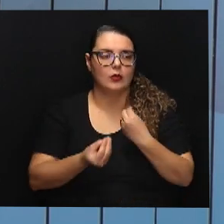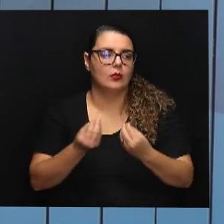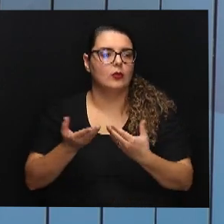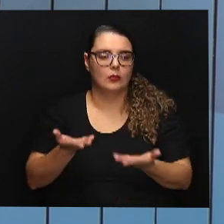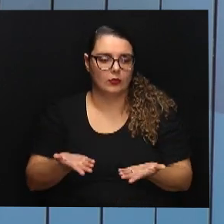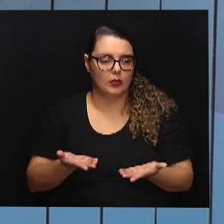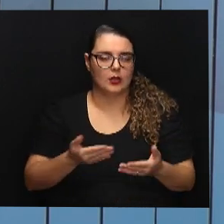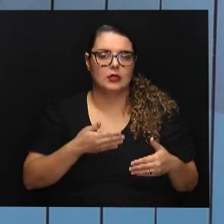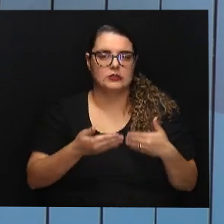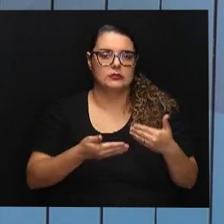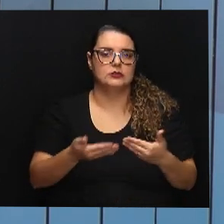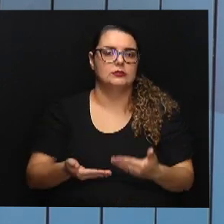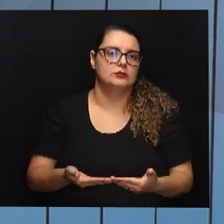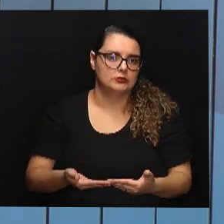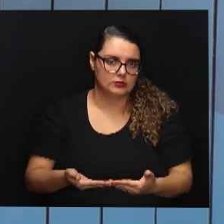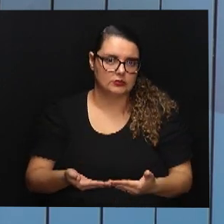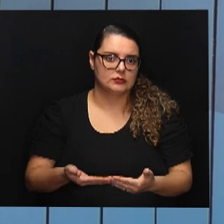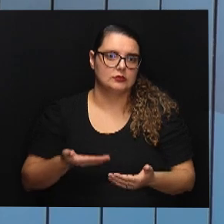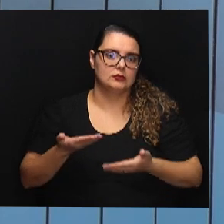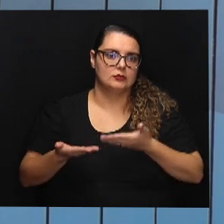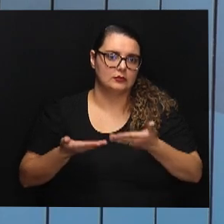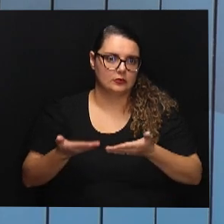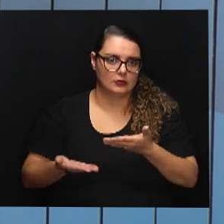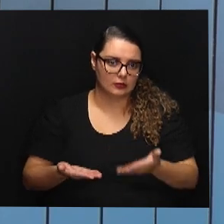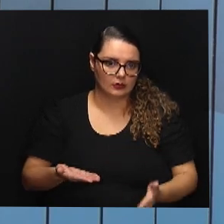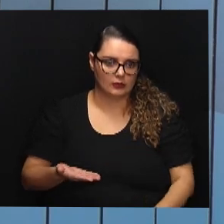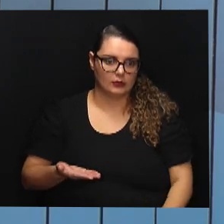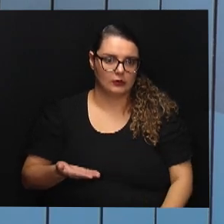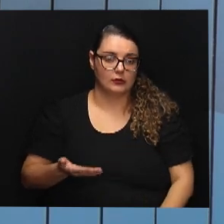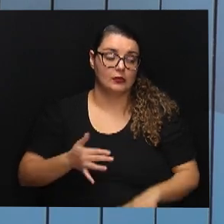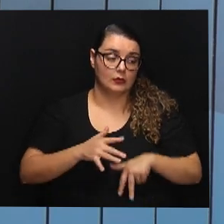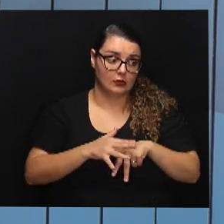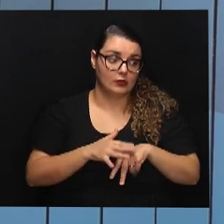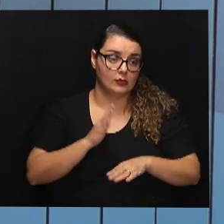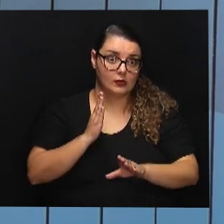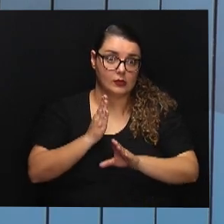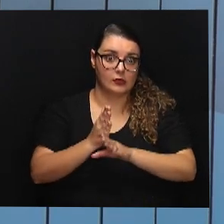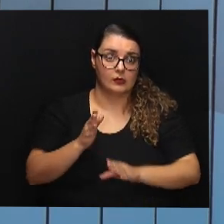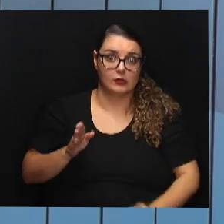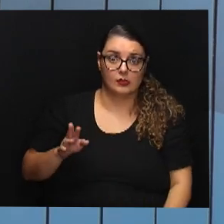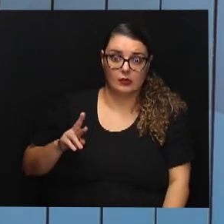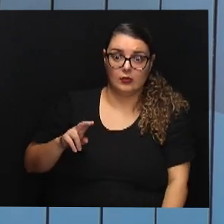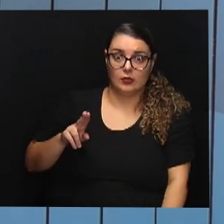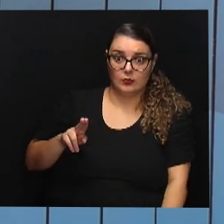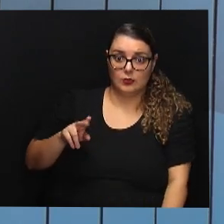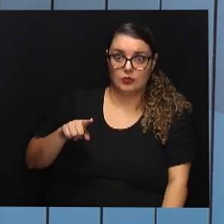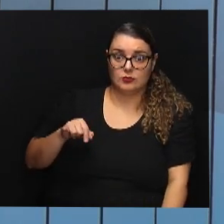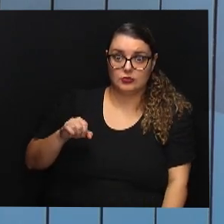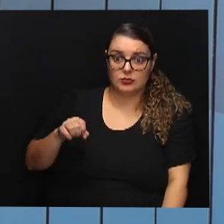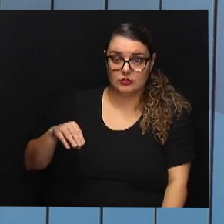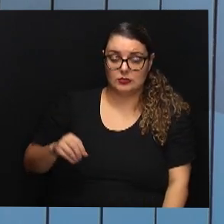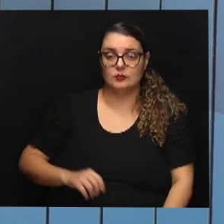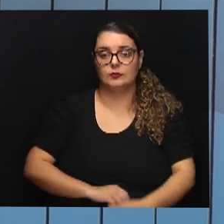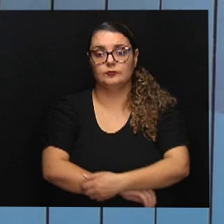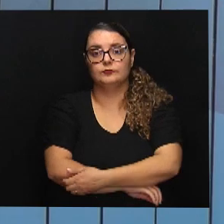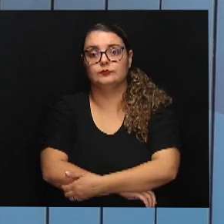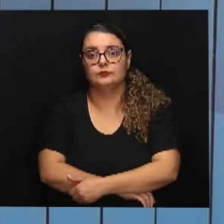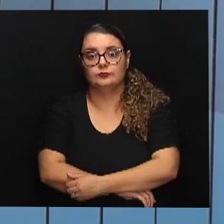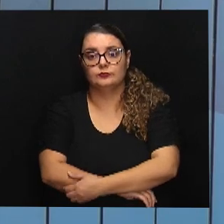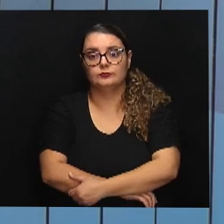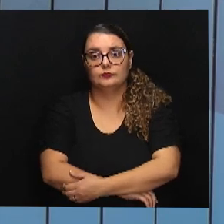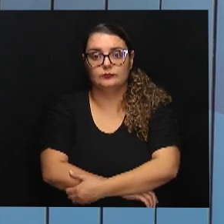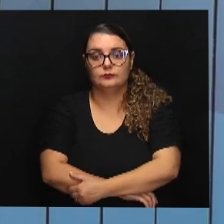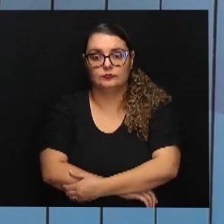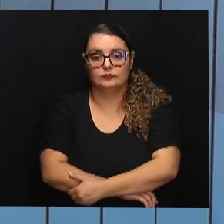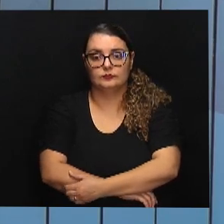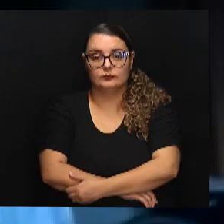com algum tipo de medicamento? Como que é, né, esse processo para tratar aí o paciente que já foi identificado com bruxismo?